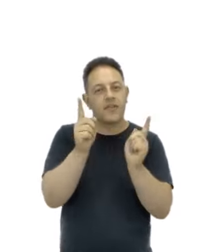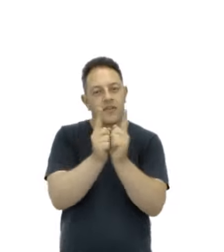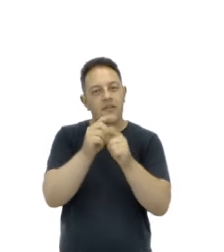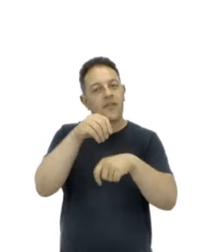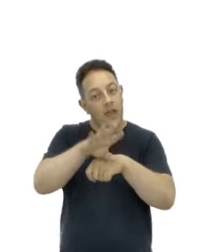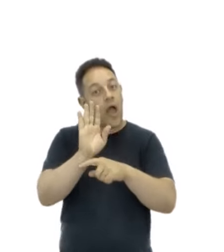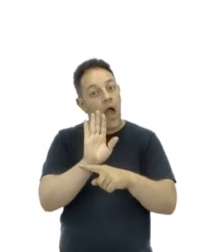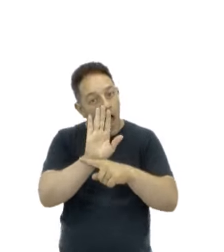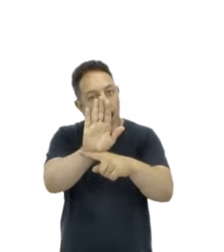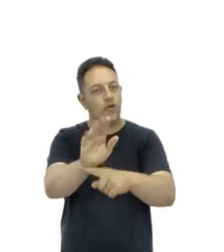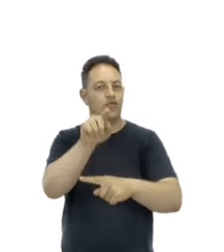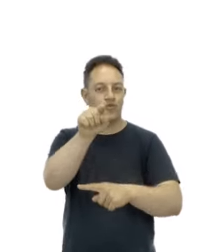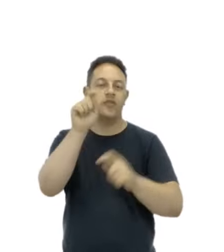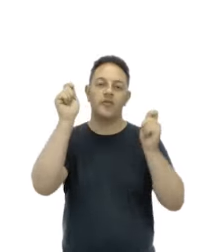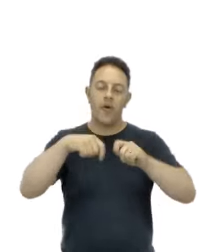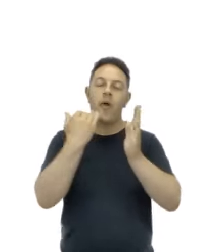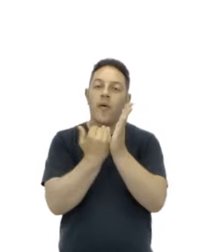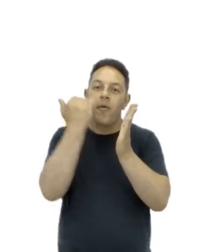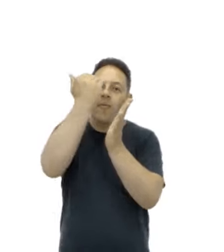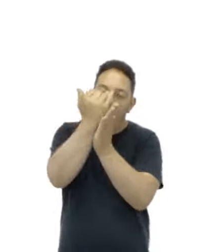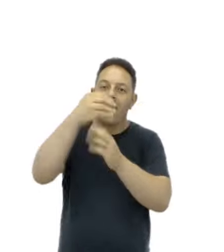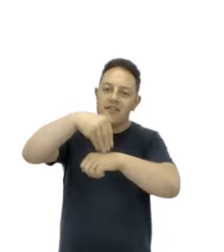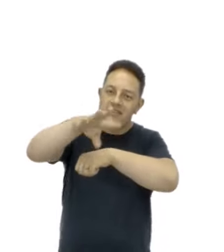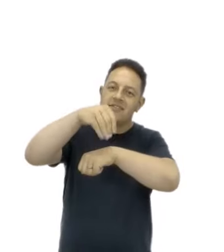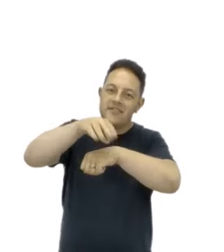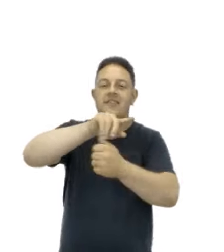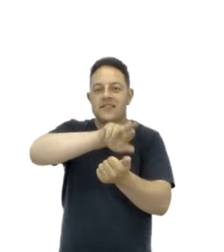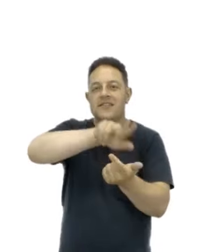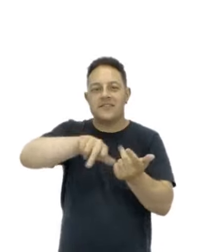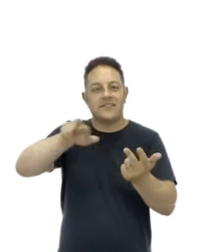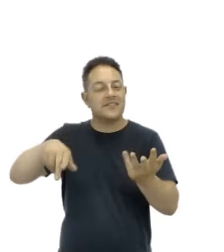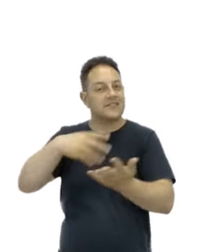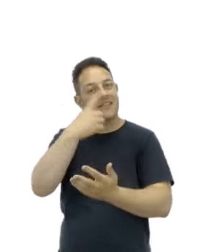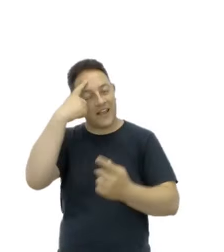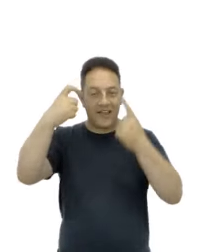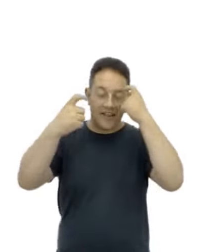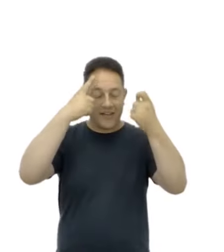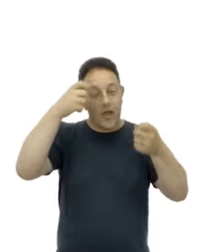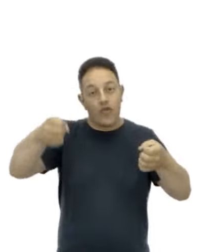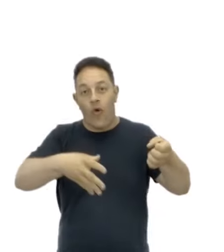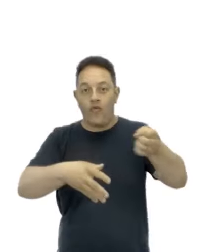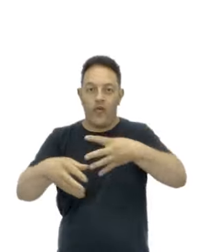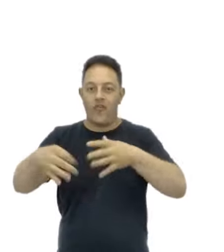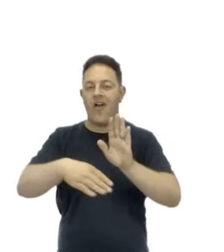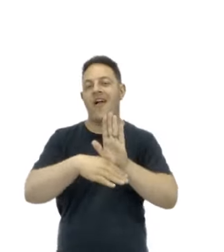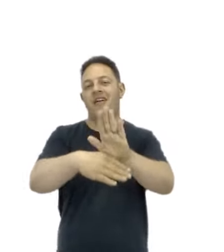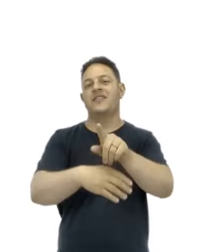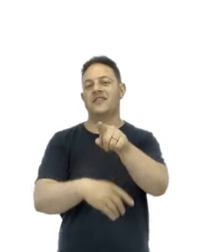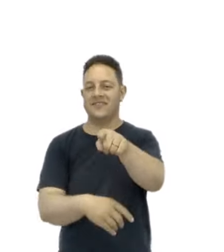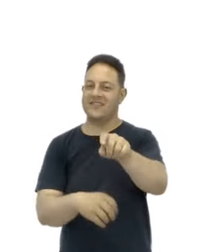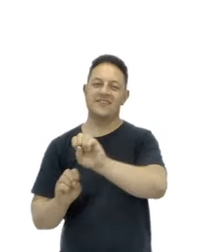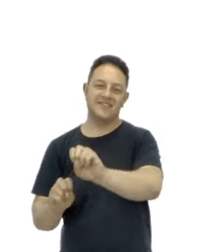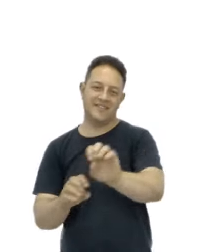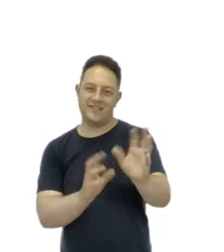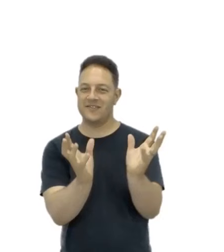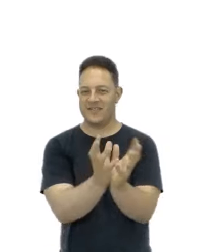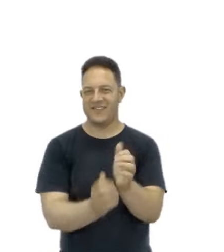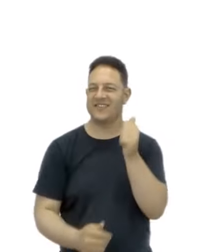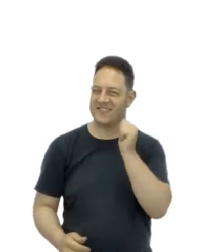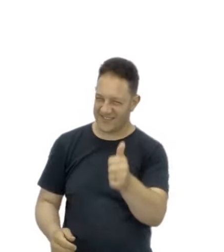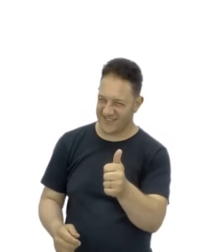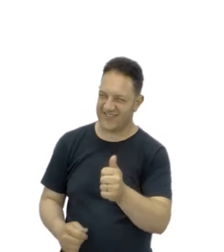para que você tenha mais referências para a construção de novas situações aí com as